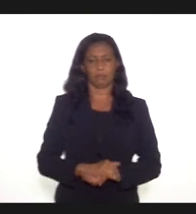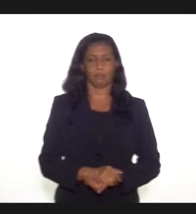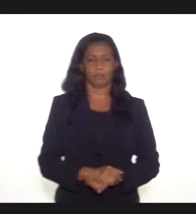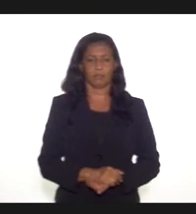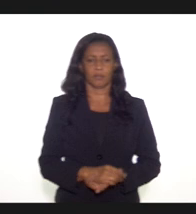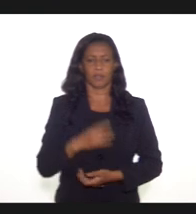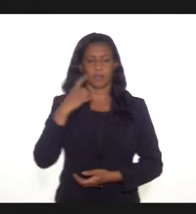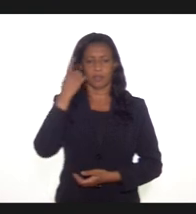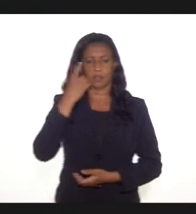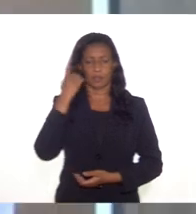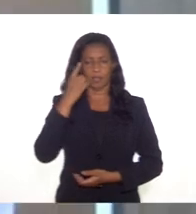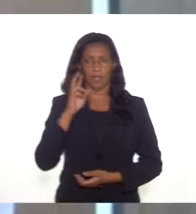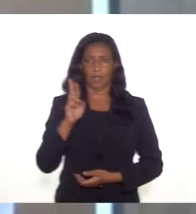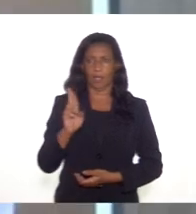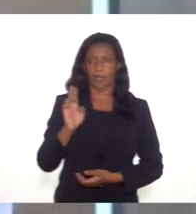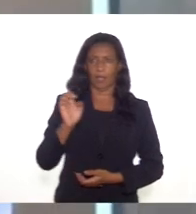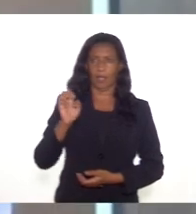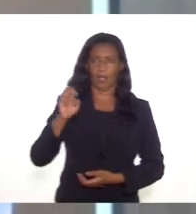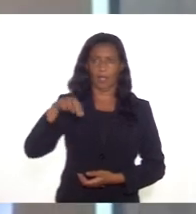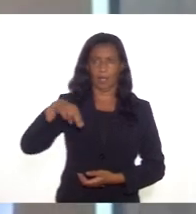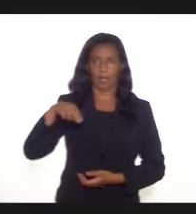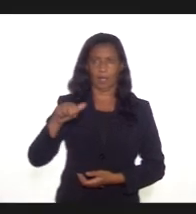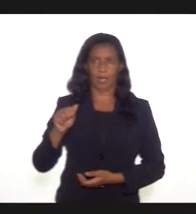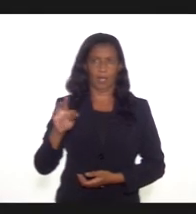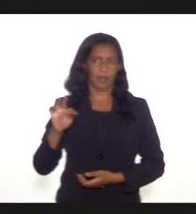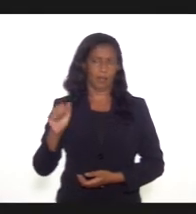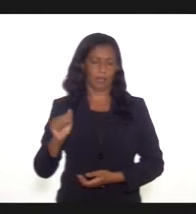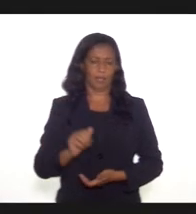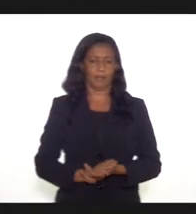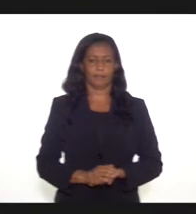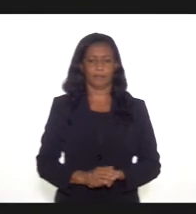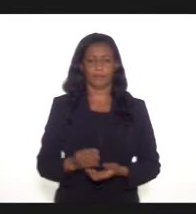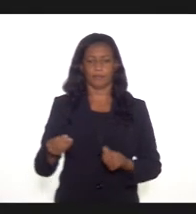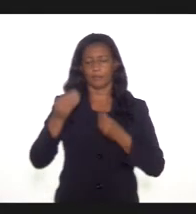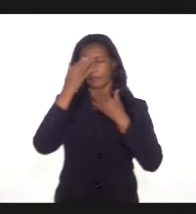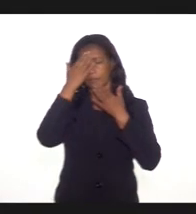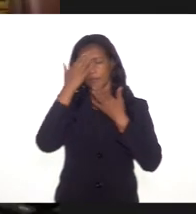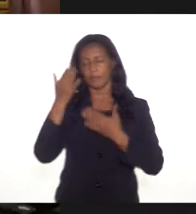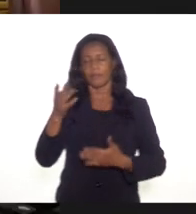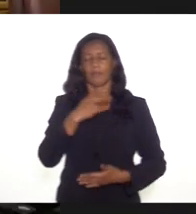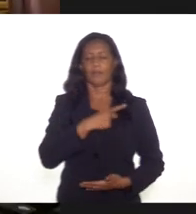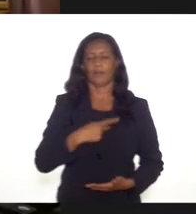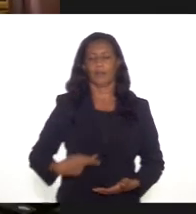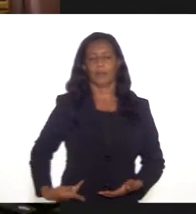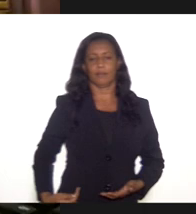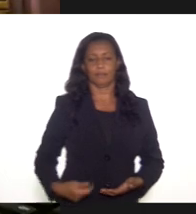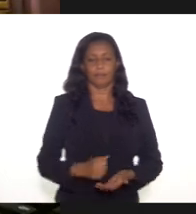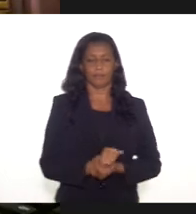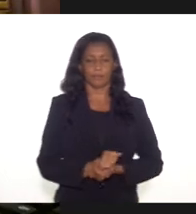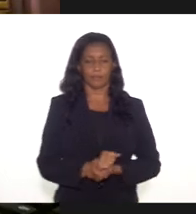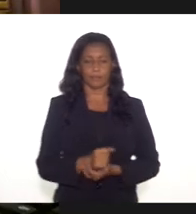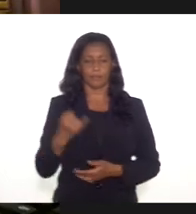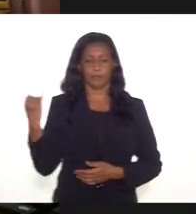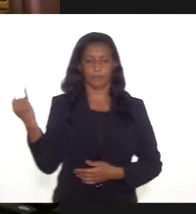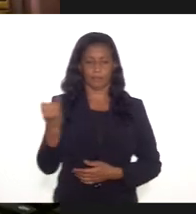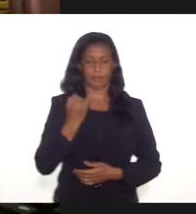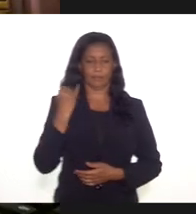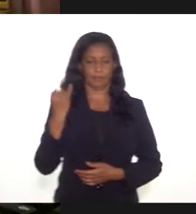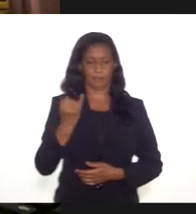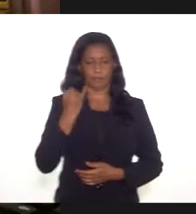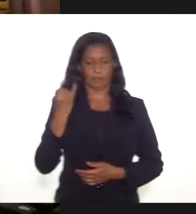Deputada Renata Souza. Muito obrigada, senhora presidenta, importante,